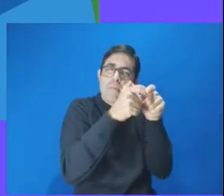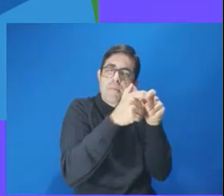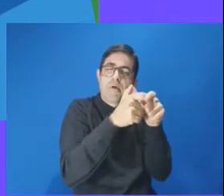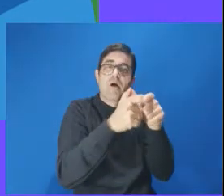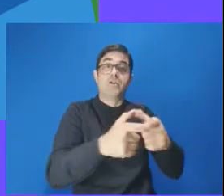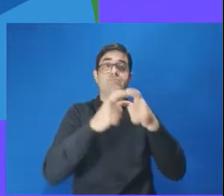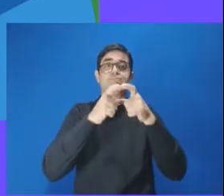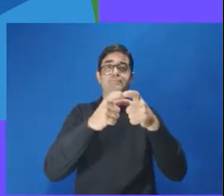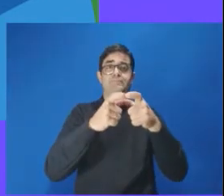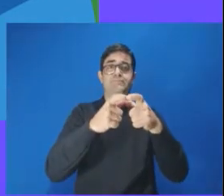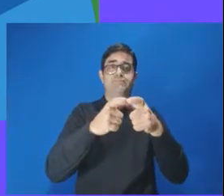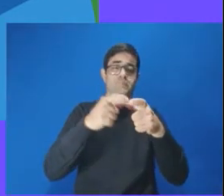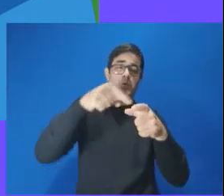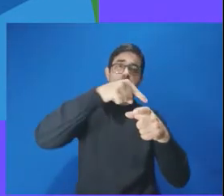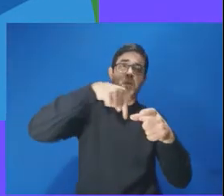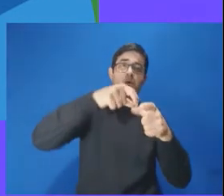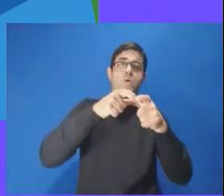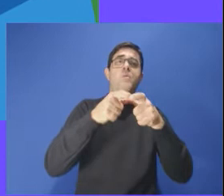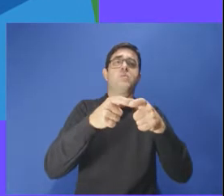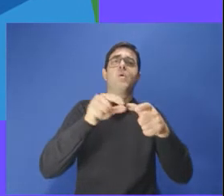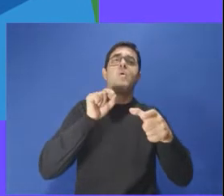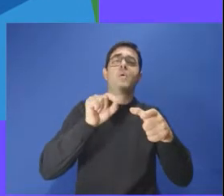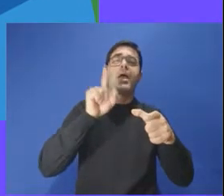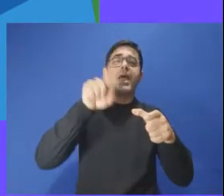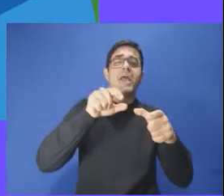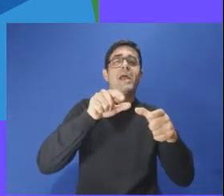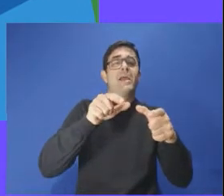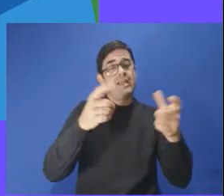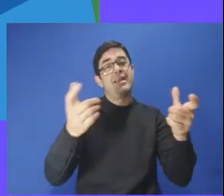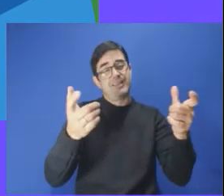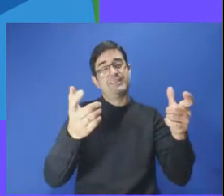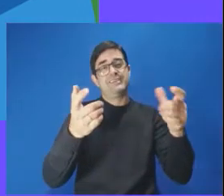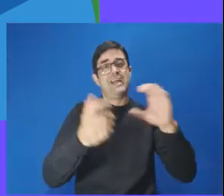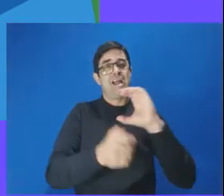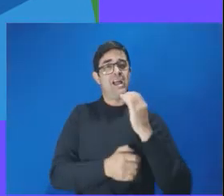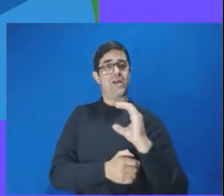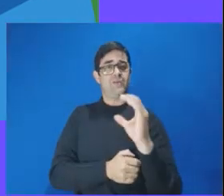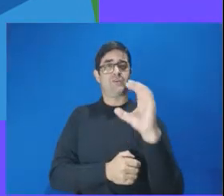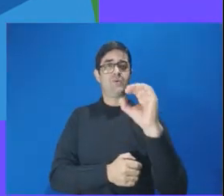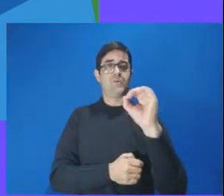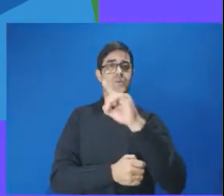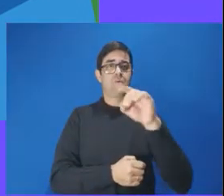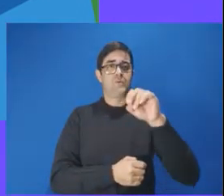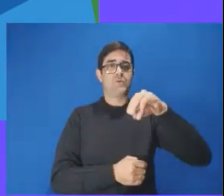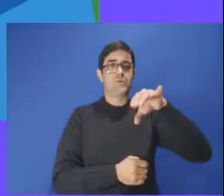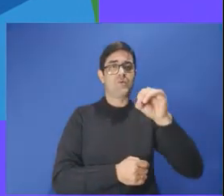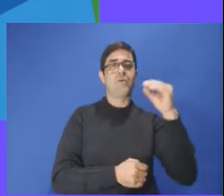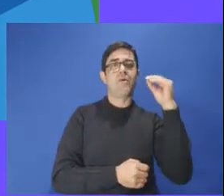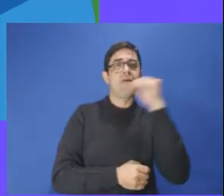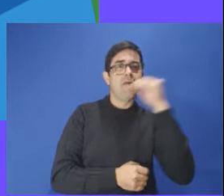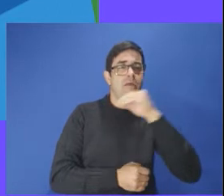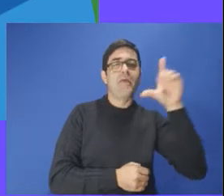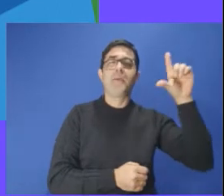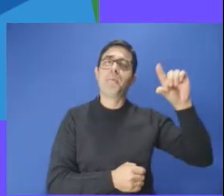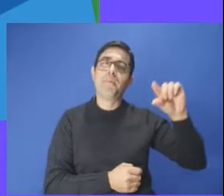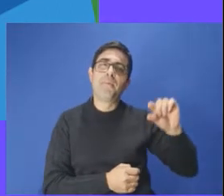a concentração de ozônio na estratosfera. Então, o chamado buraco na camada de ozônio não é um rombo, ele é, na verdade, uma diminuição